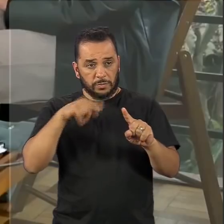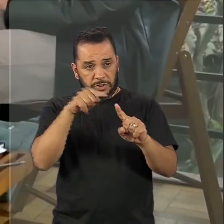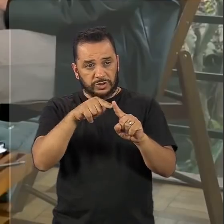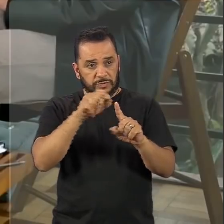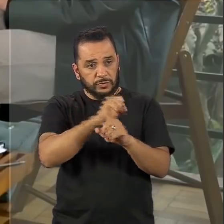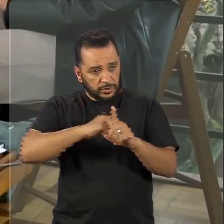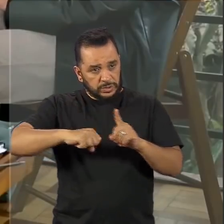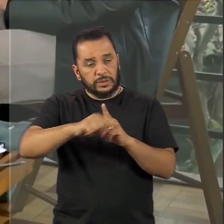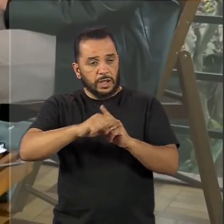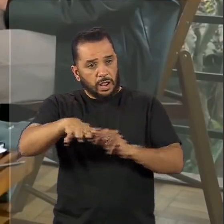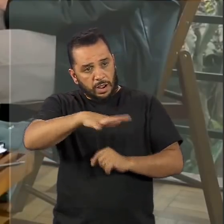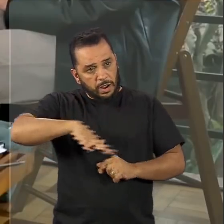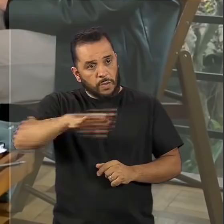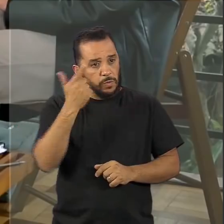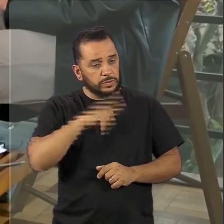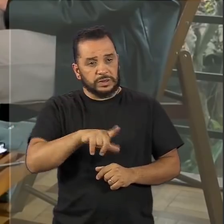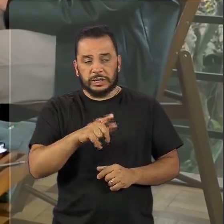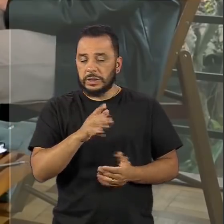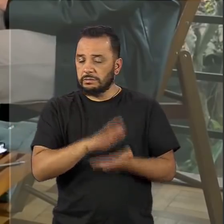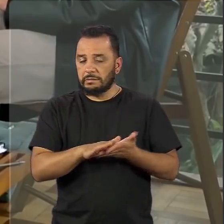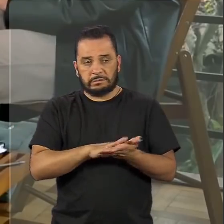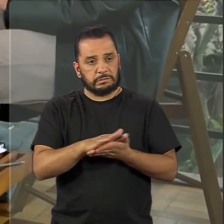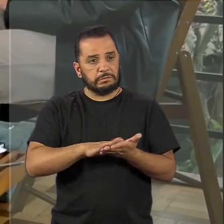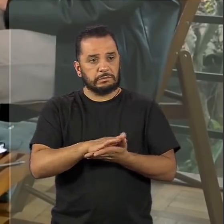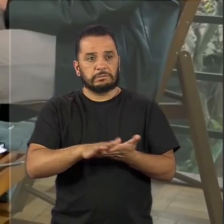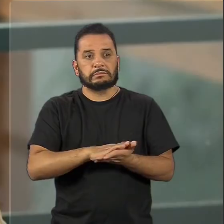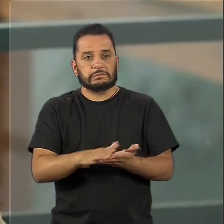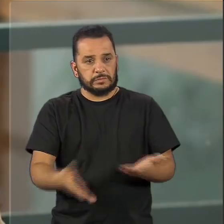que se espera de um regime como esse, que tem esse nome. Né?